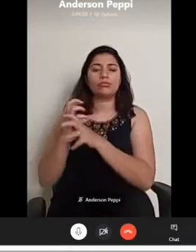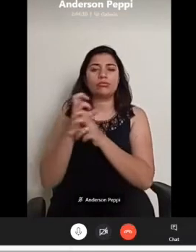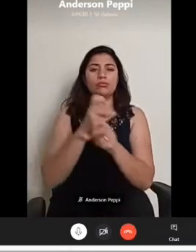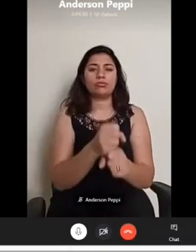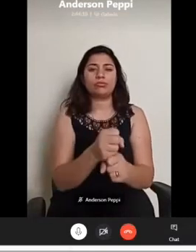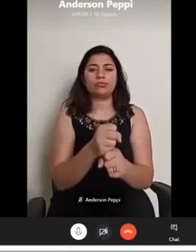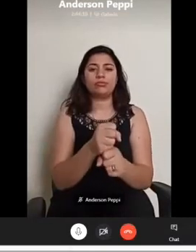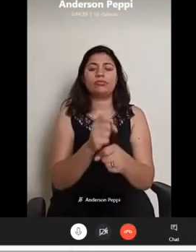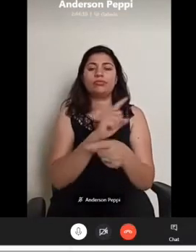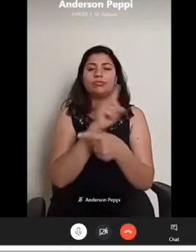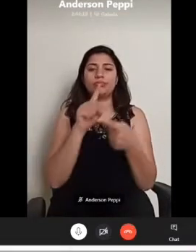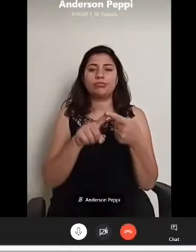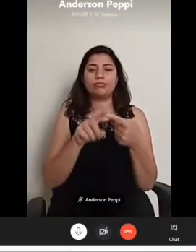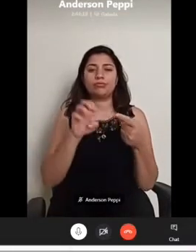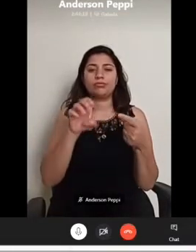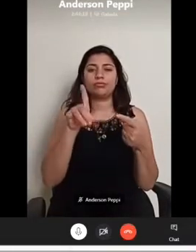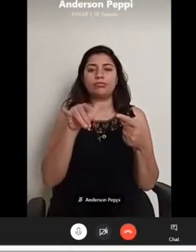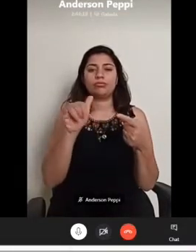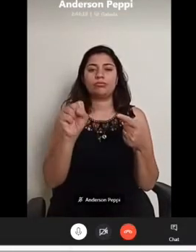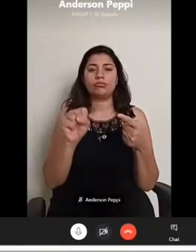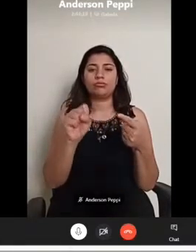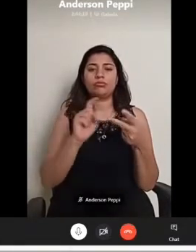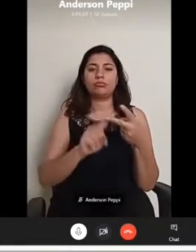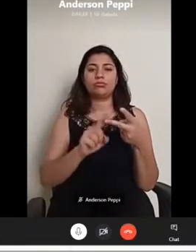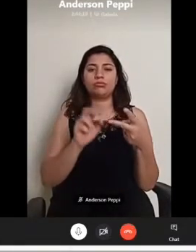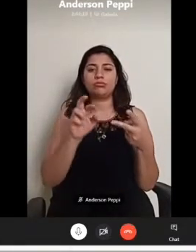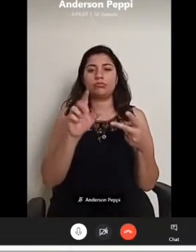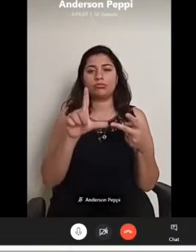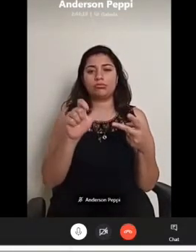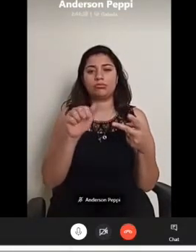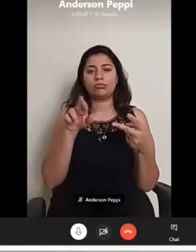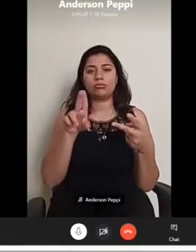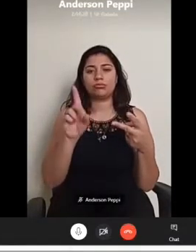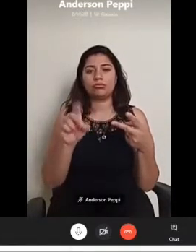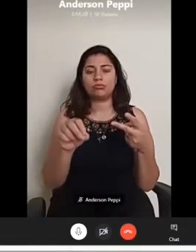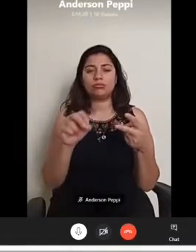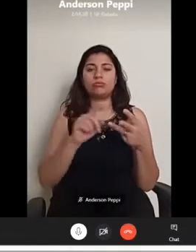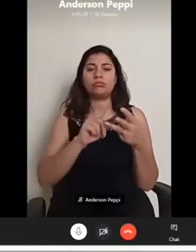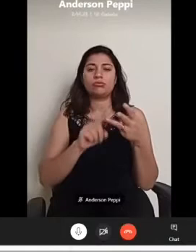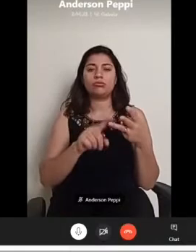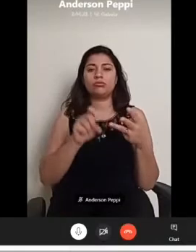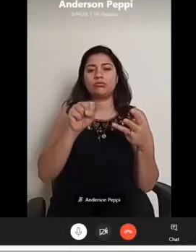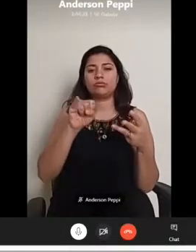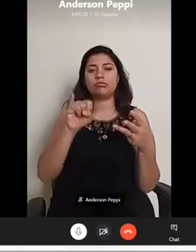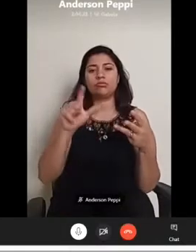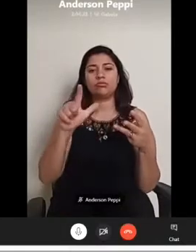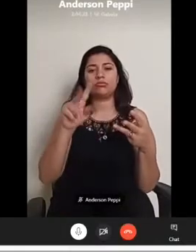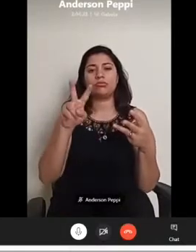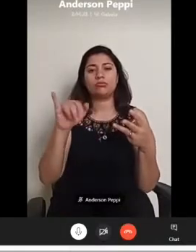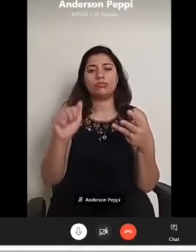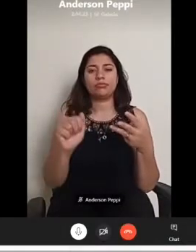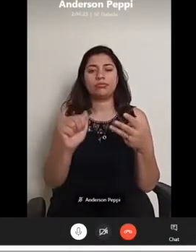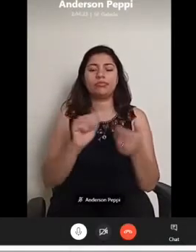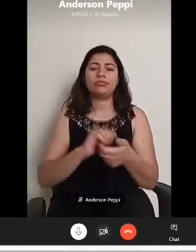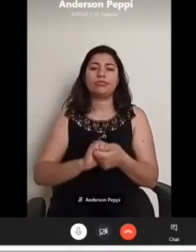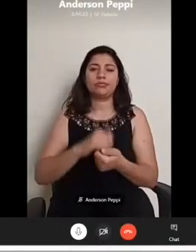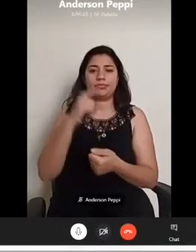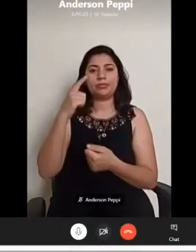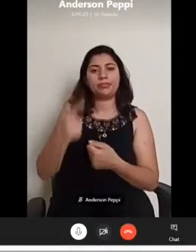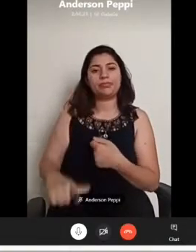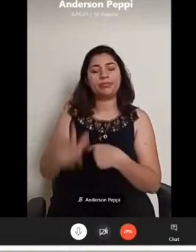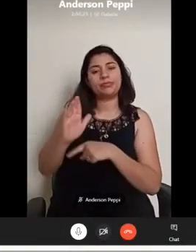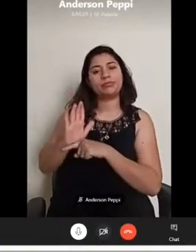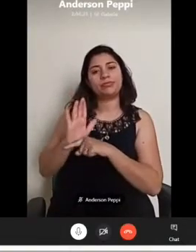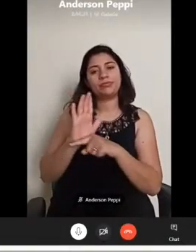Marcelo Sleiman, Laudo Gomes da Silva e Silvio dos Santos. Comissão de Obras, Serviços